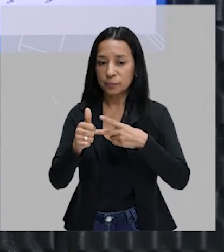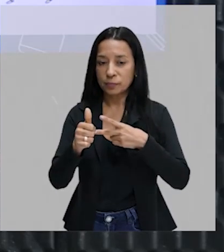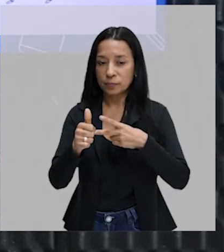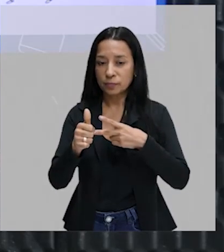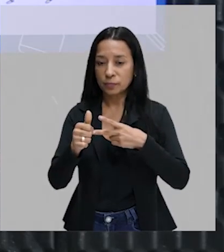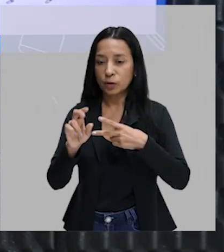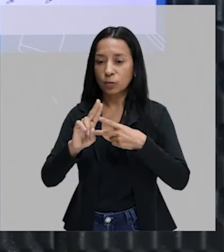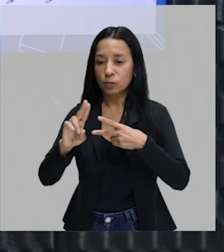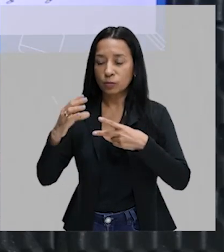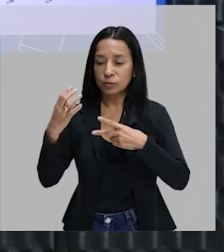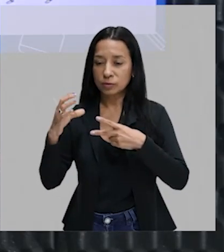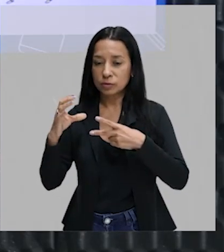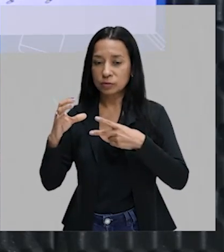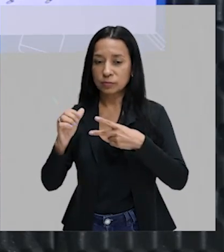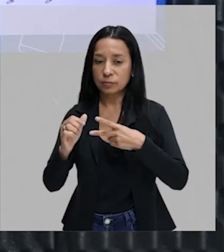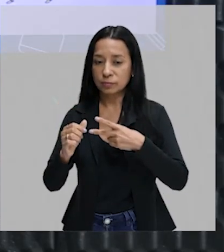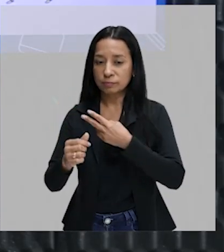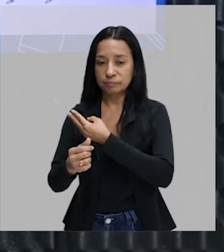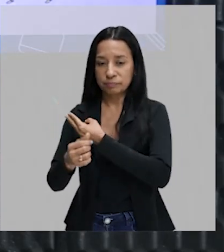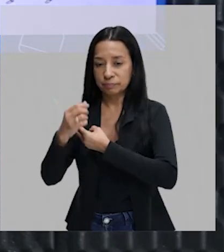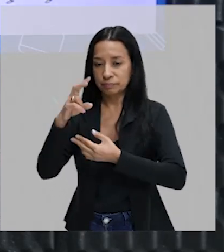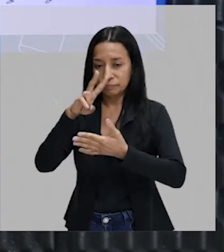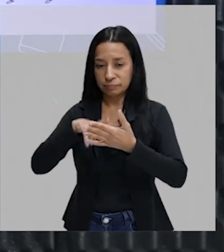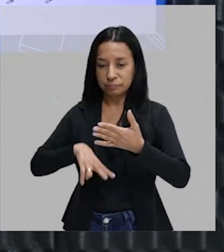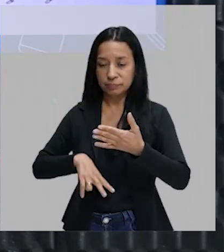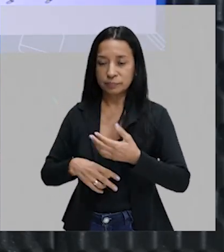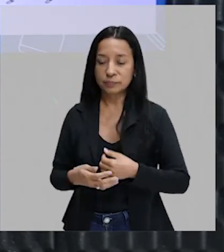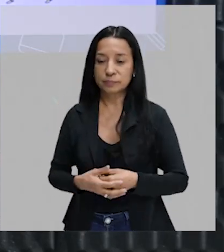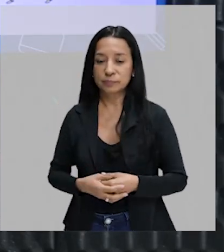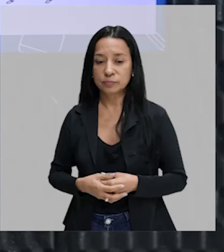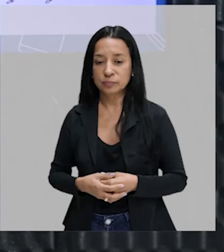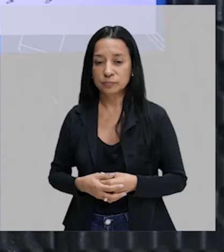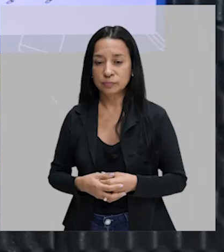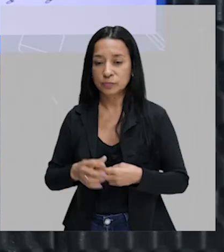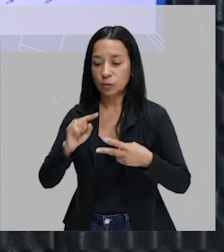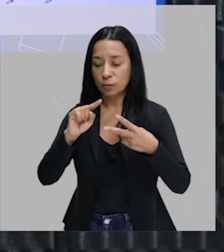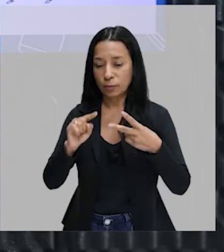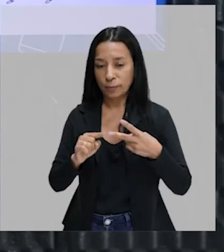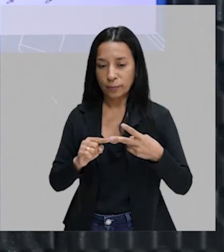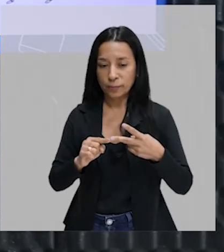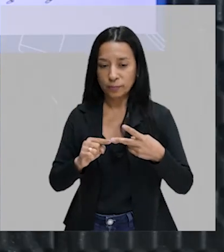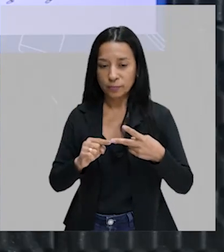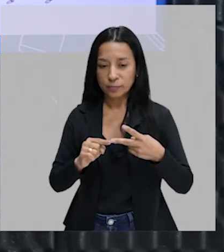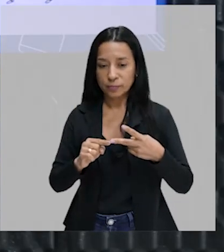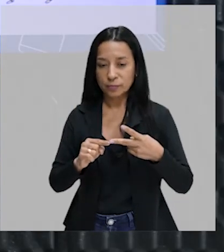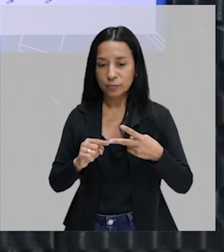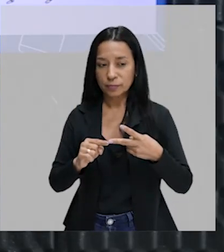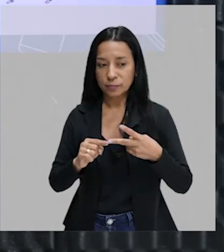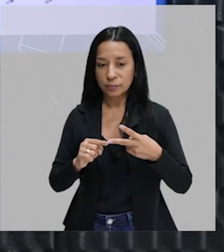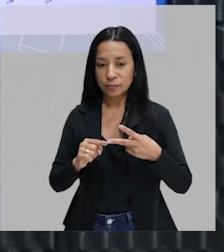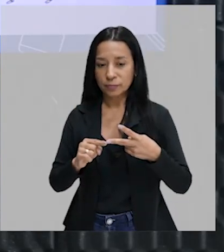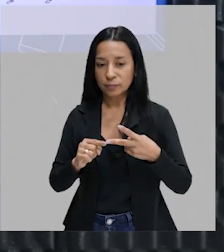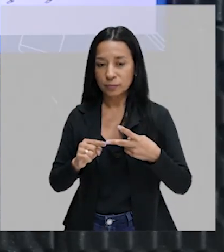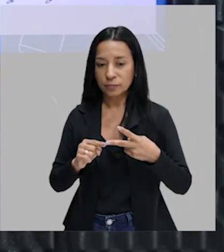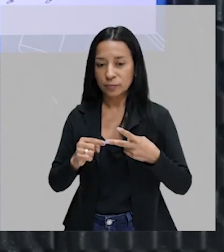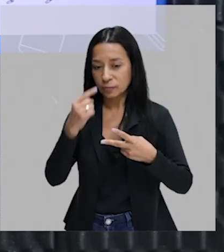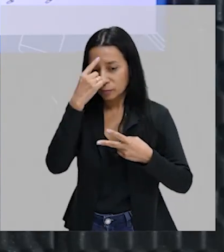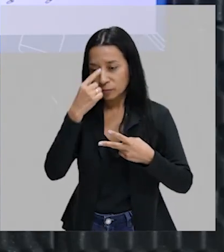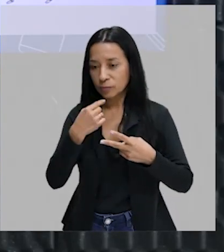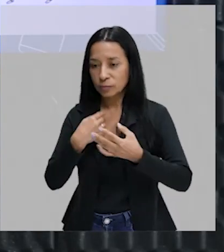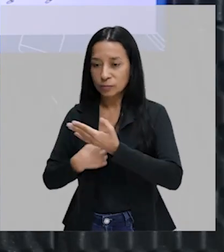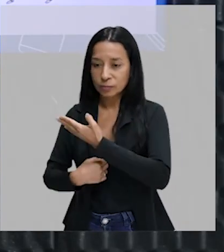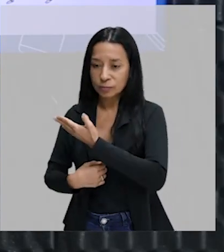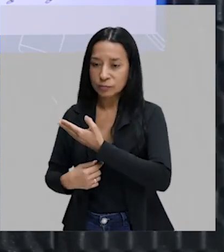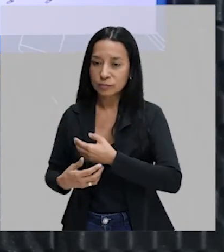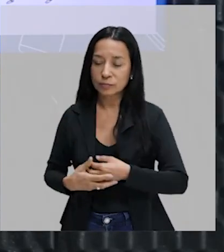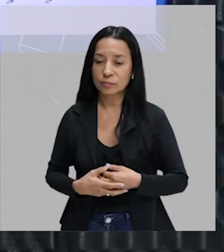dela, Acetabulária mediterrânea, e essa outra, Acetabulária crenulata.